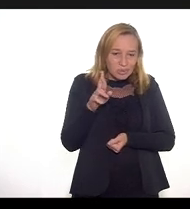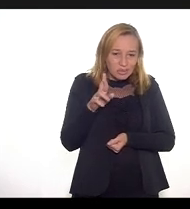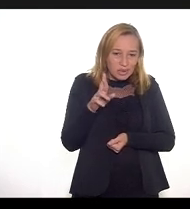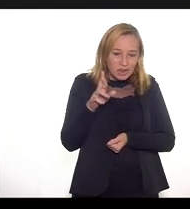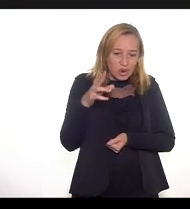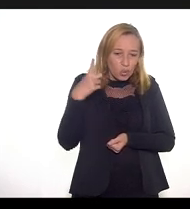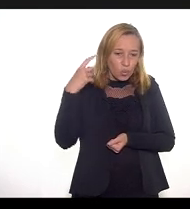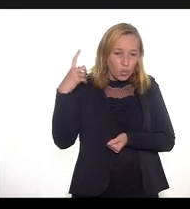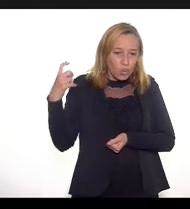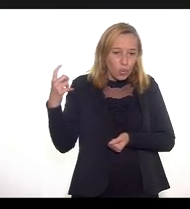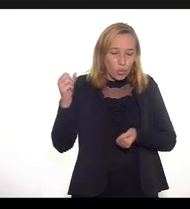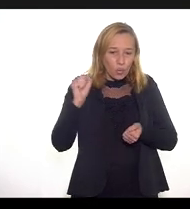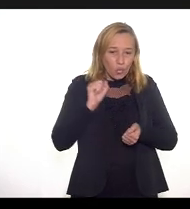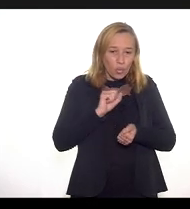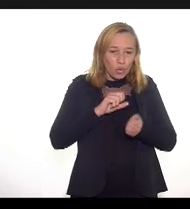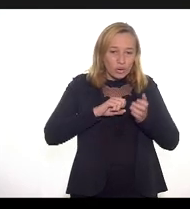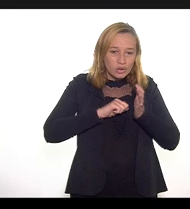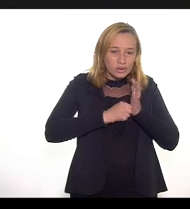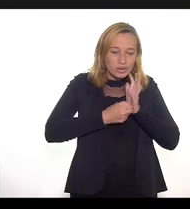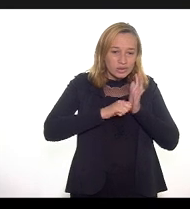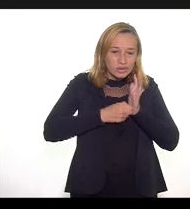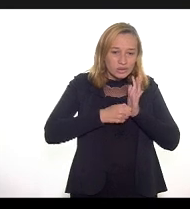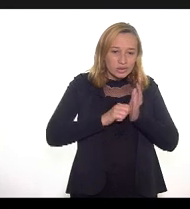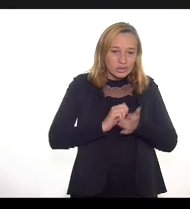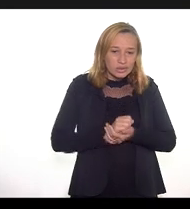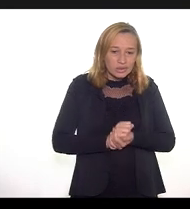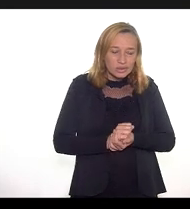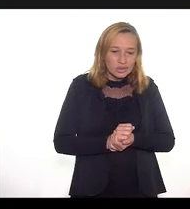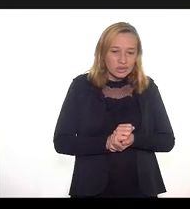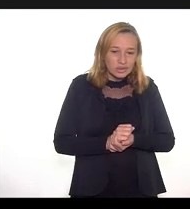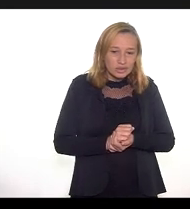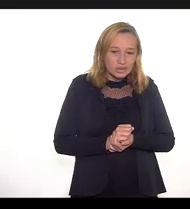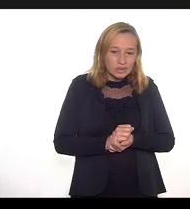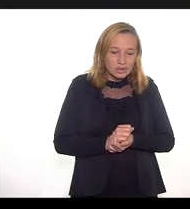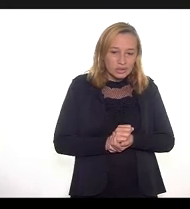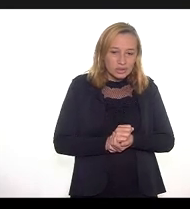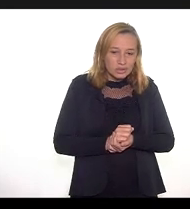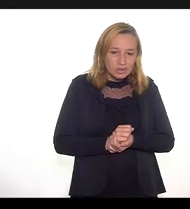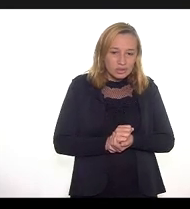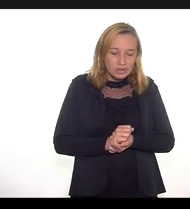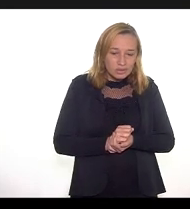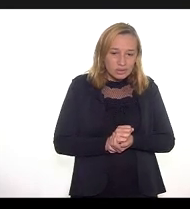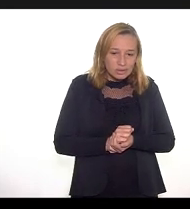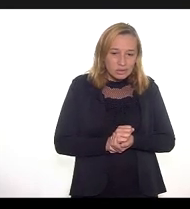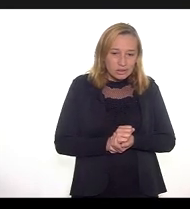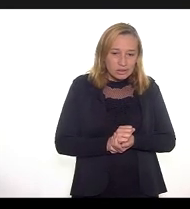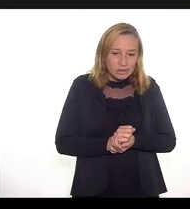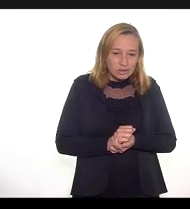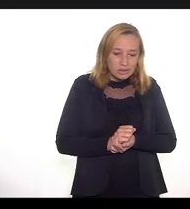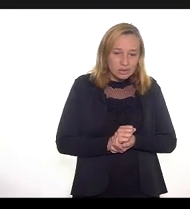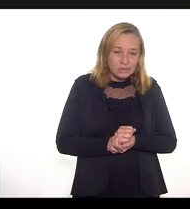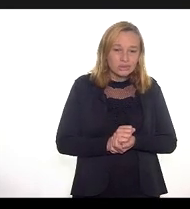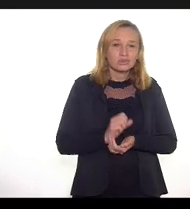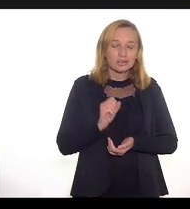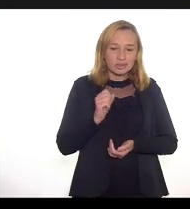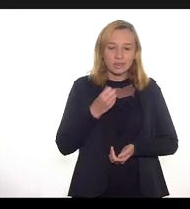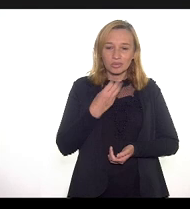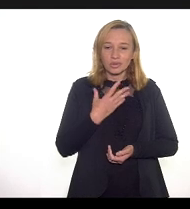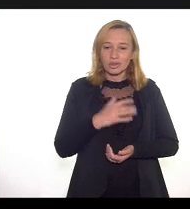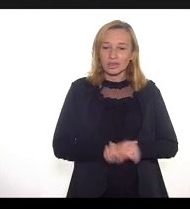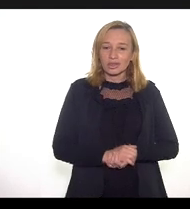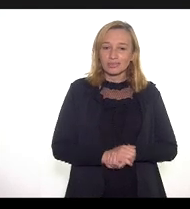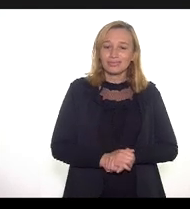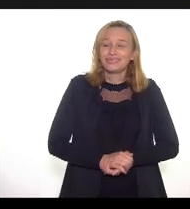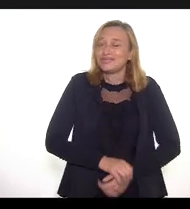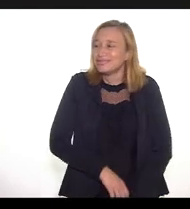por favor. Deputado Valdec também. Eu abri para dizer que estava travado. Tá bom, tá ótimo. Eu abri para dizer que não